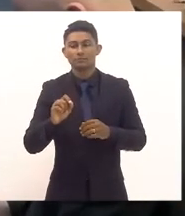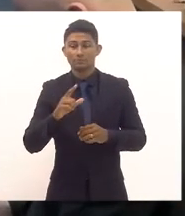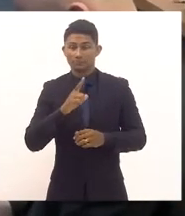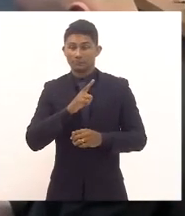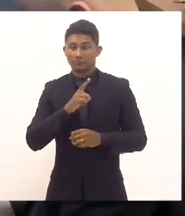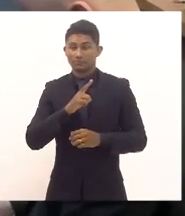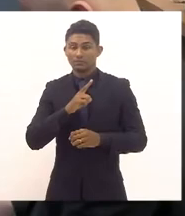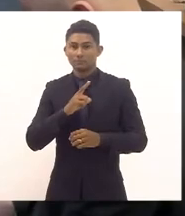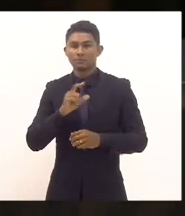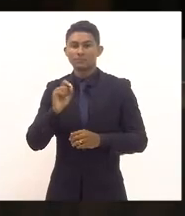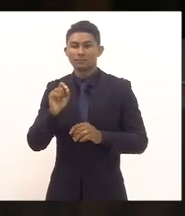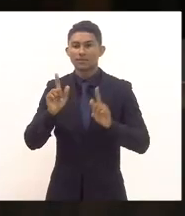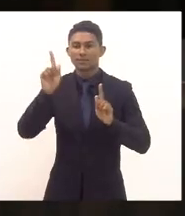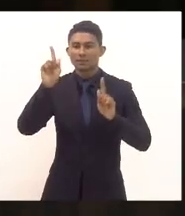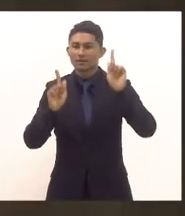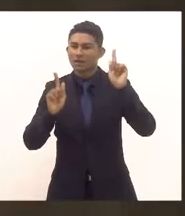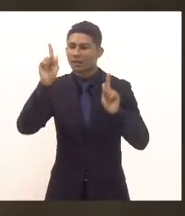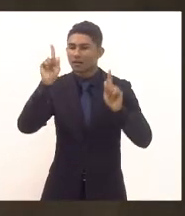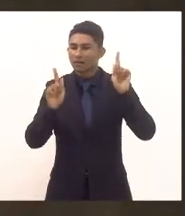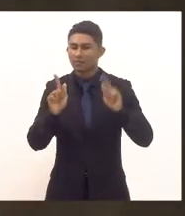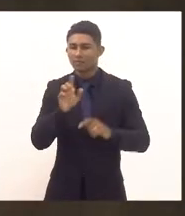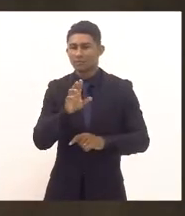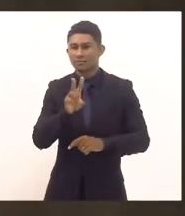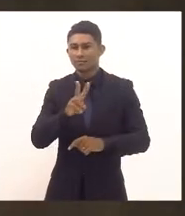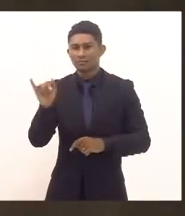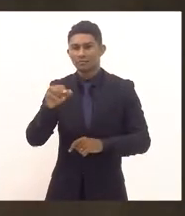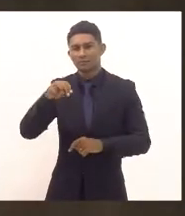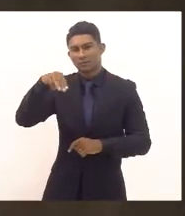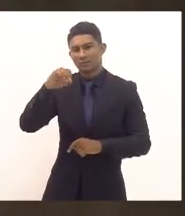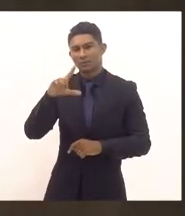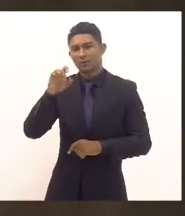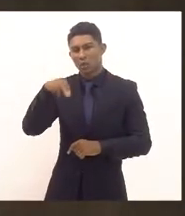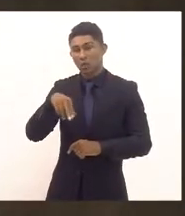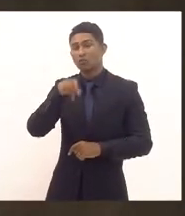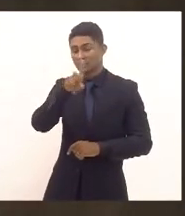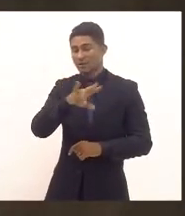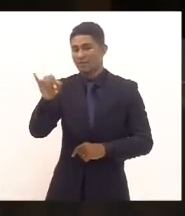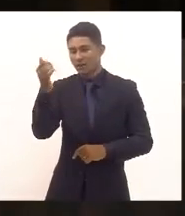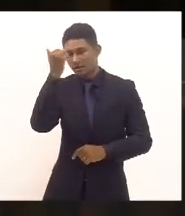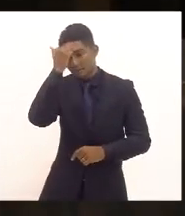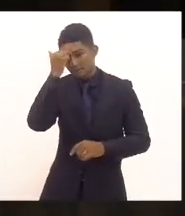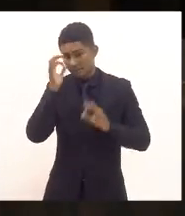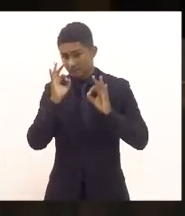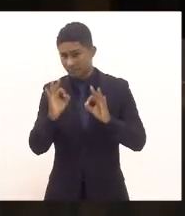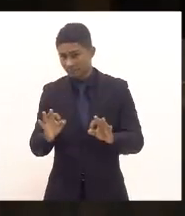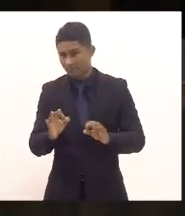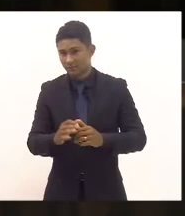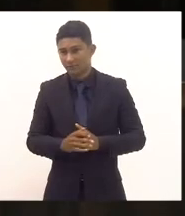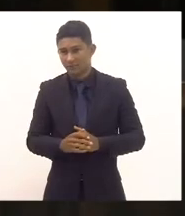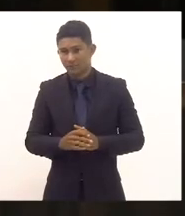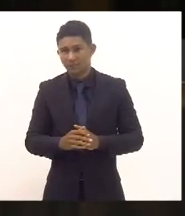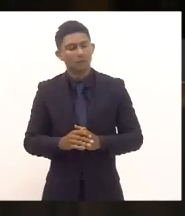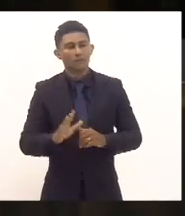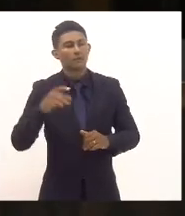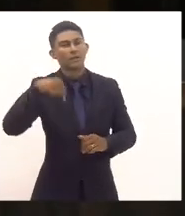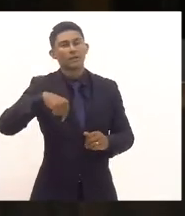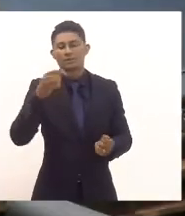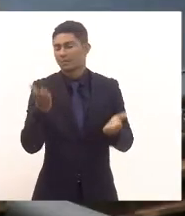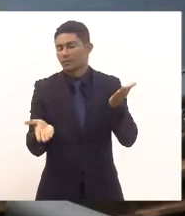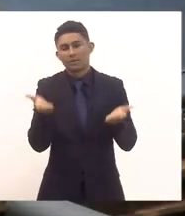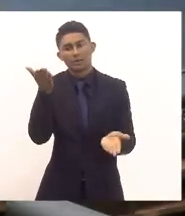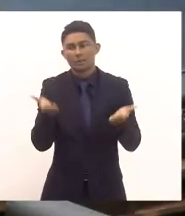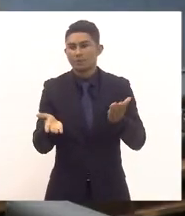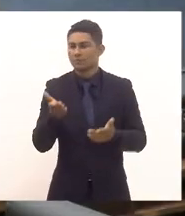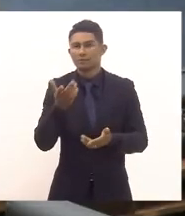Senado mas se não tem problema vai ser vossa excelência vai ser mostrar tranquilo aqui até que tá é dependente dessa